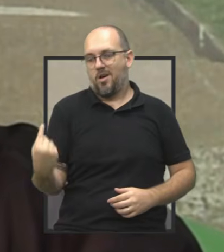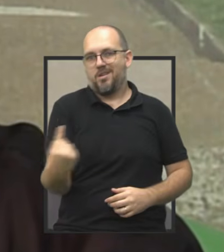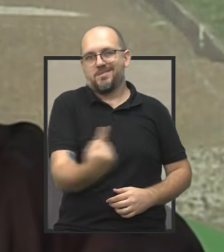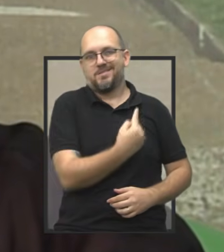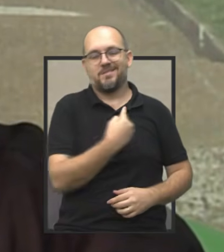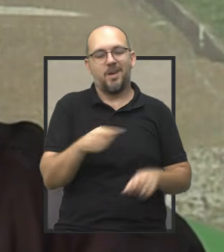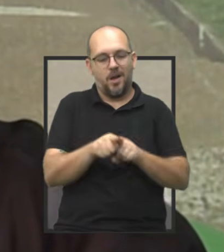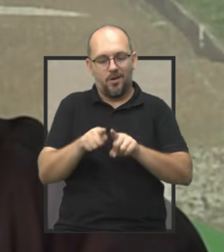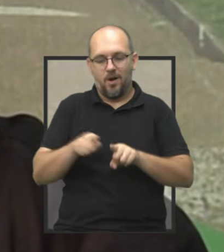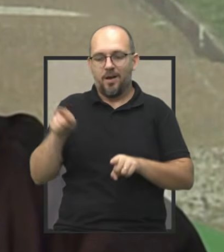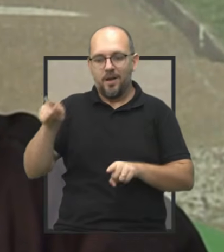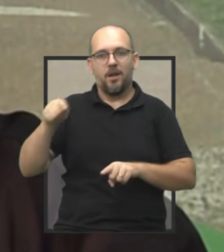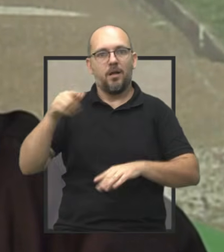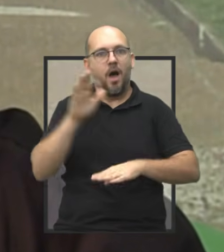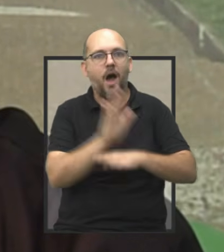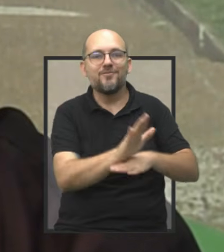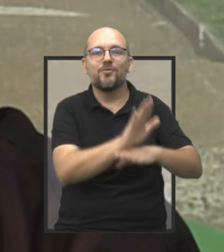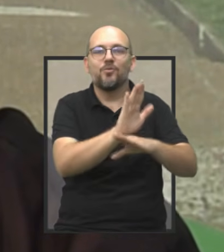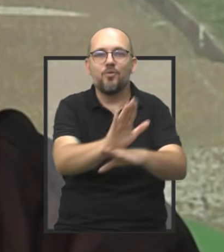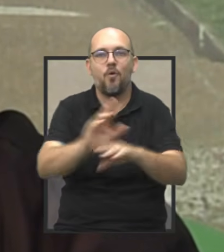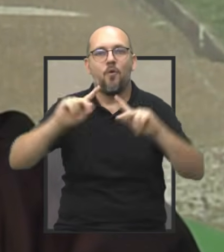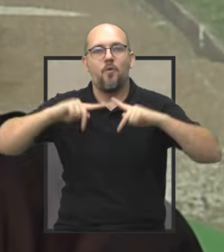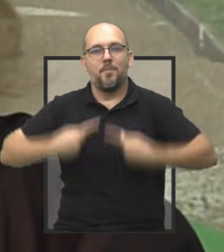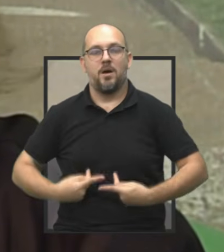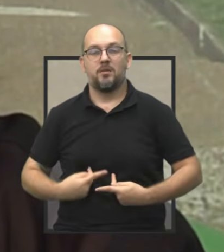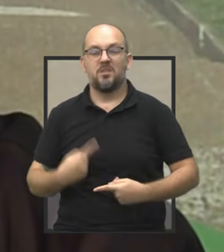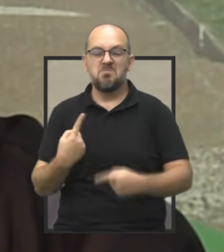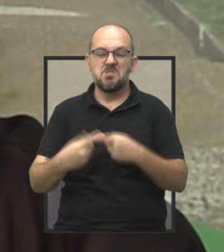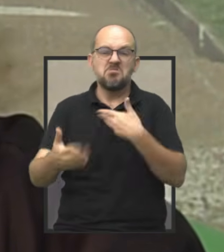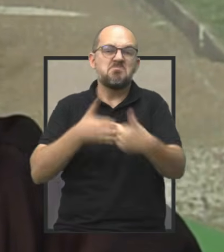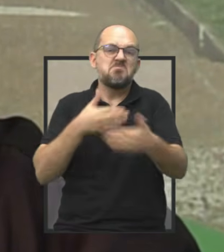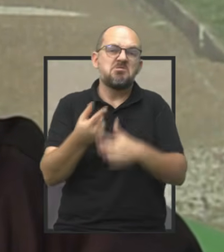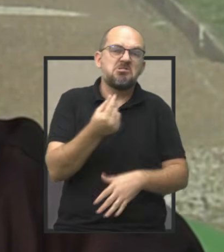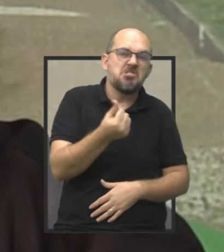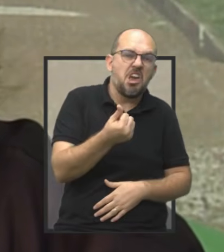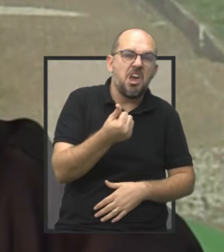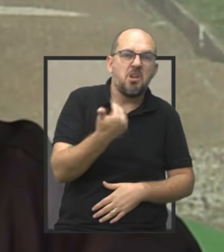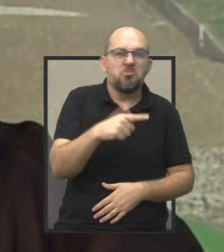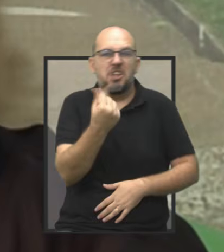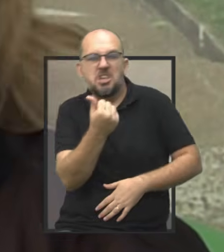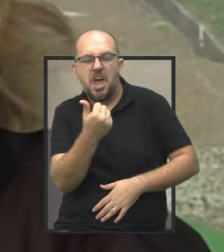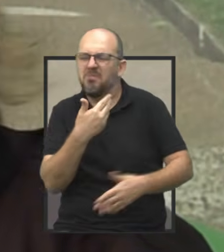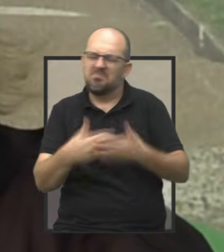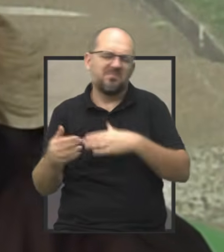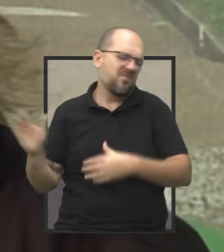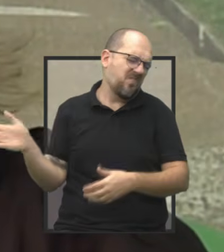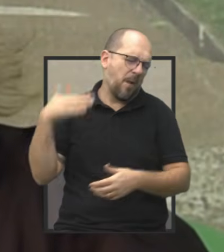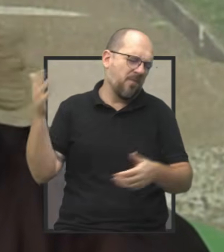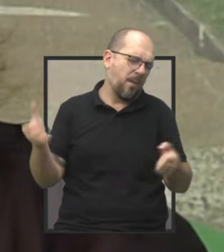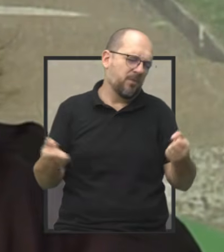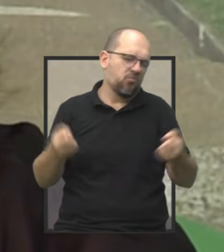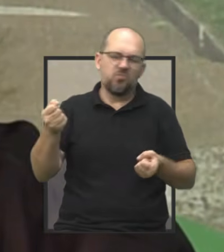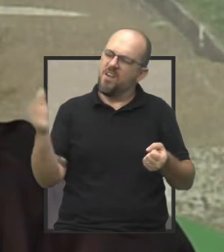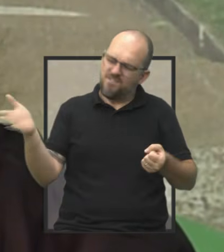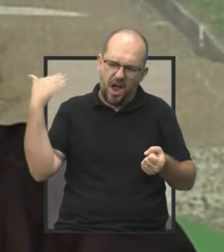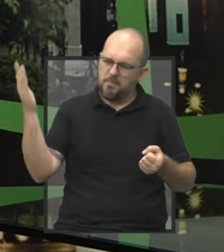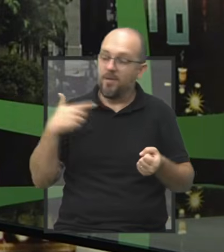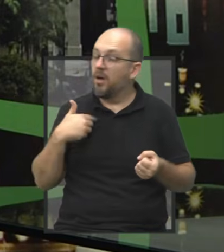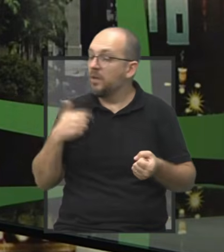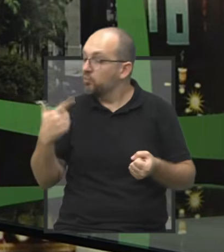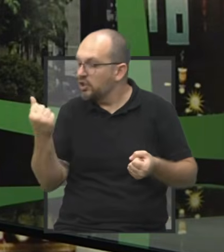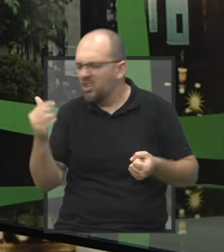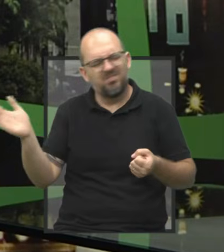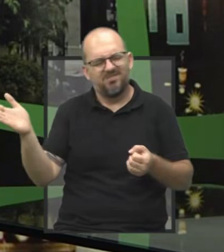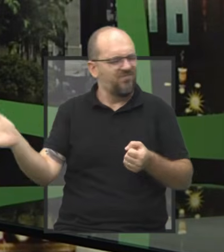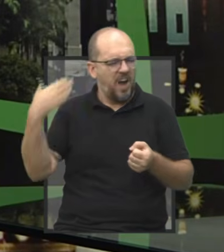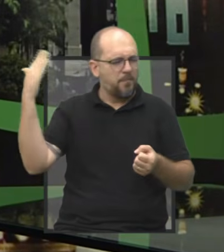se realizar, para ajudar o ser humano. Porque com dinheiro, sem dinheiro, o pessoal sempre ia. Tanto nos tratamentos também, quantos não pagavam.